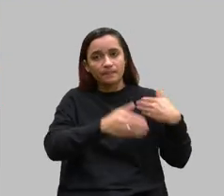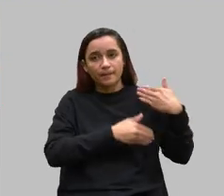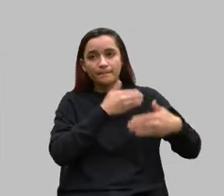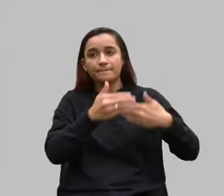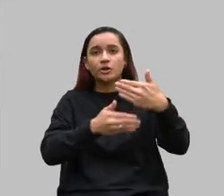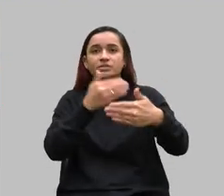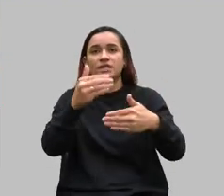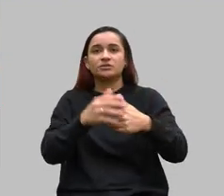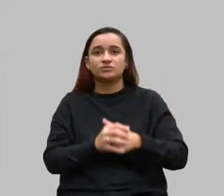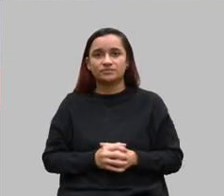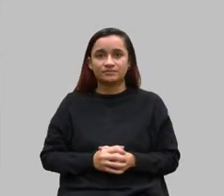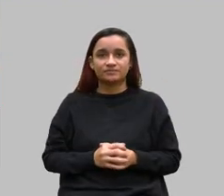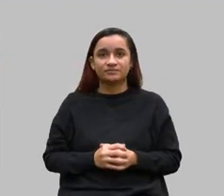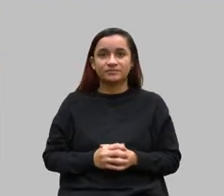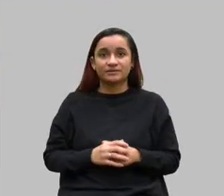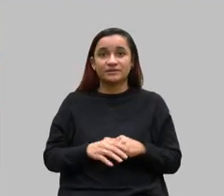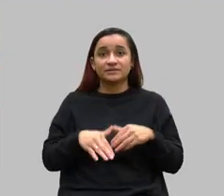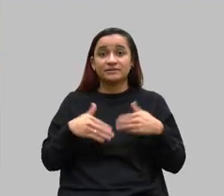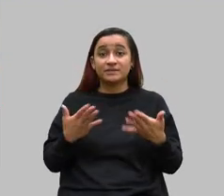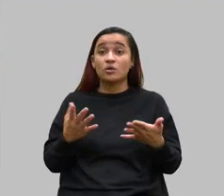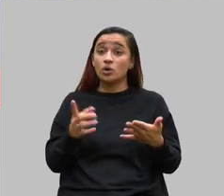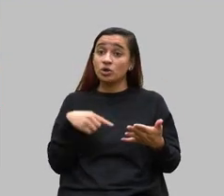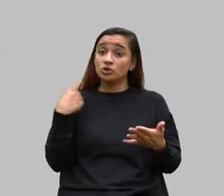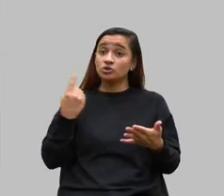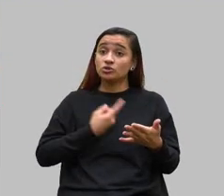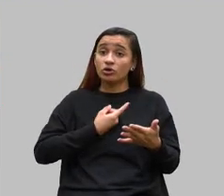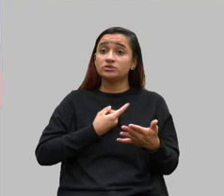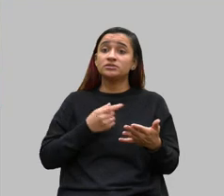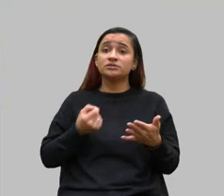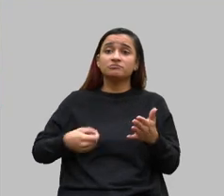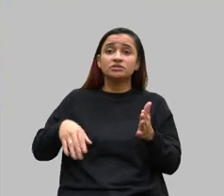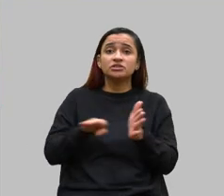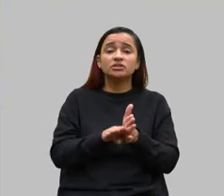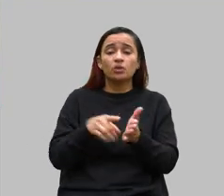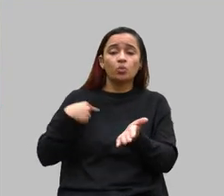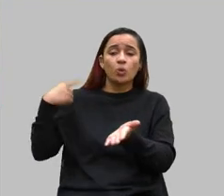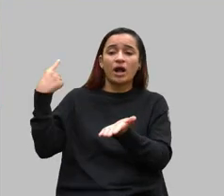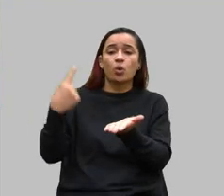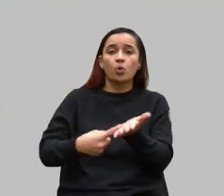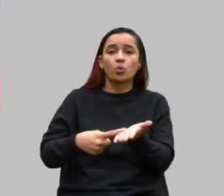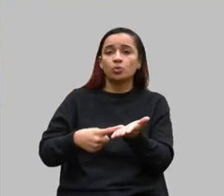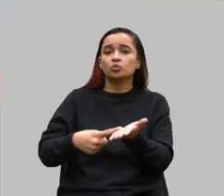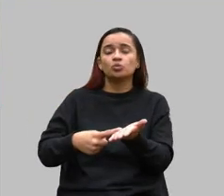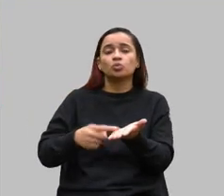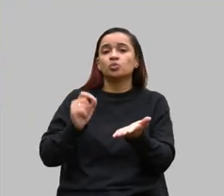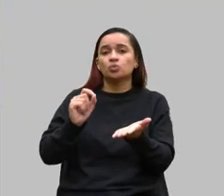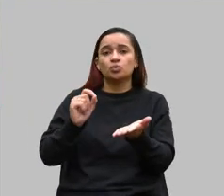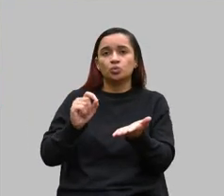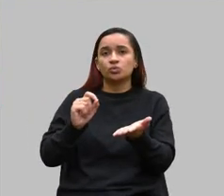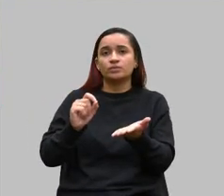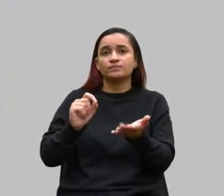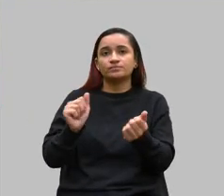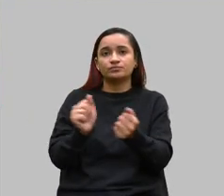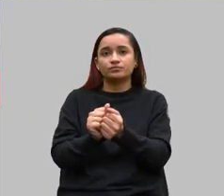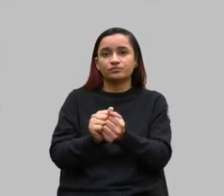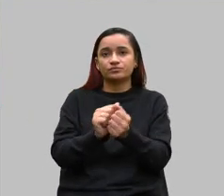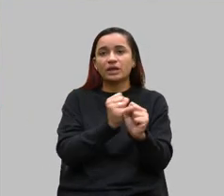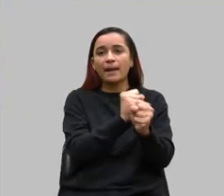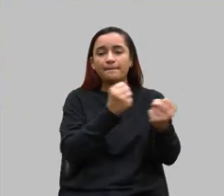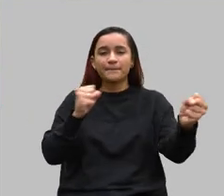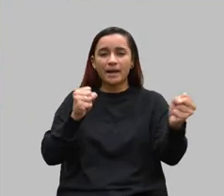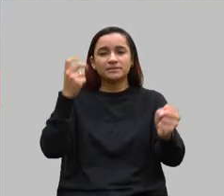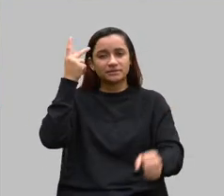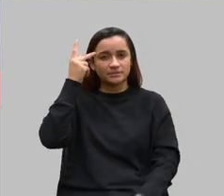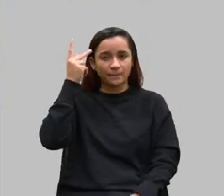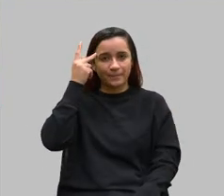Deputado nós chegamos a um acordo um termo de compromisso inédito com a rumo malha Paulista E